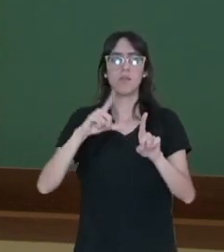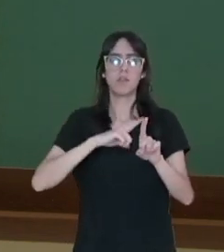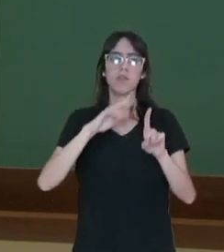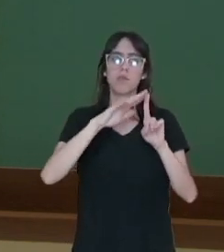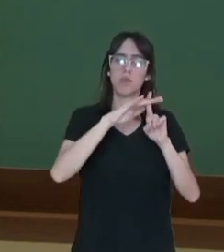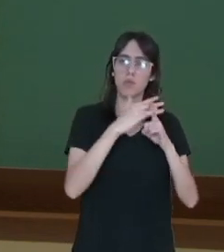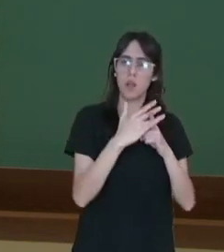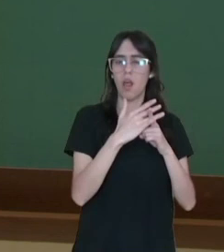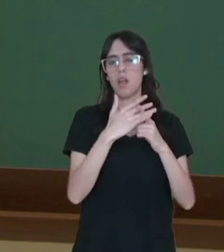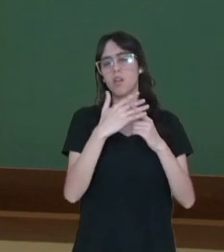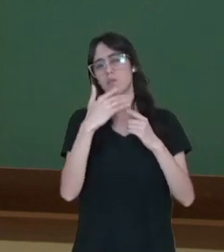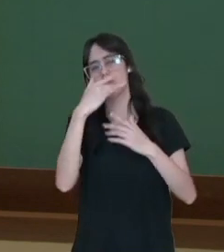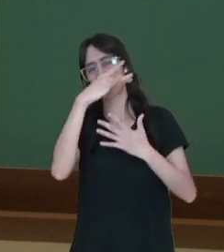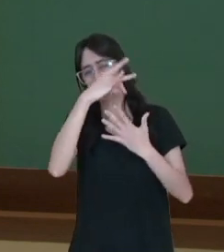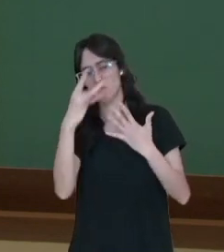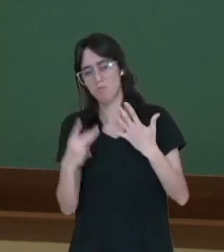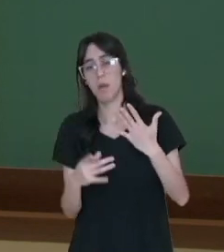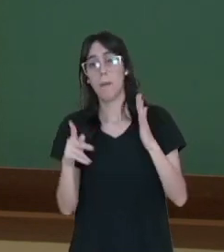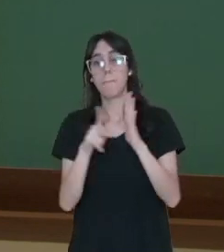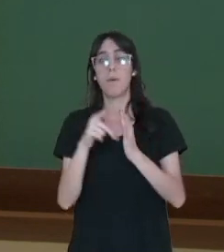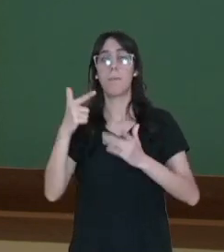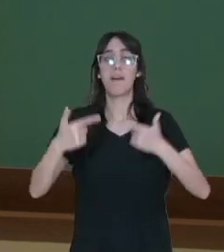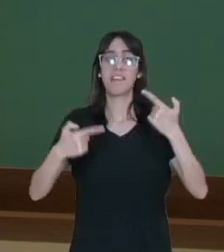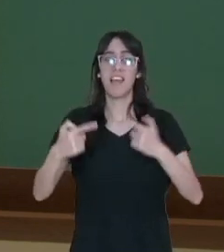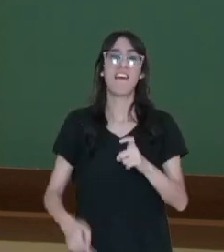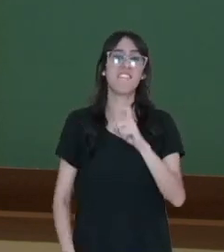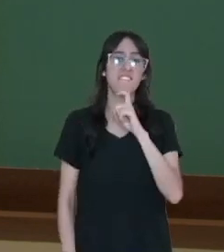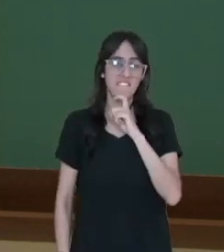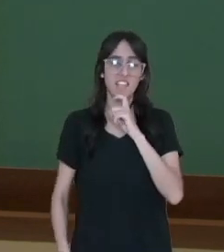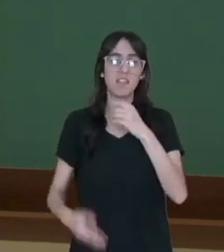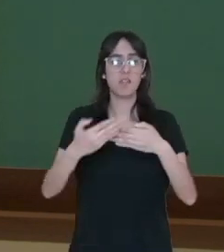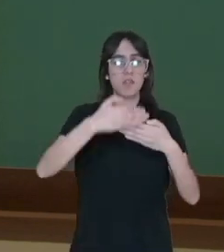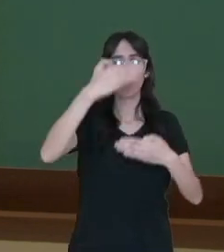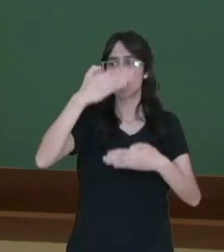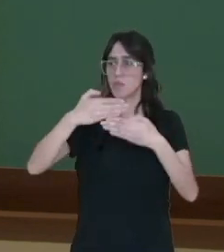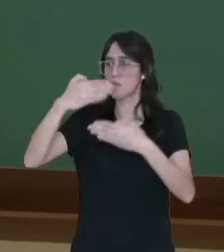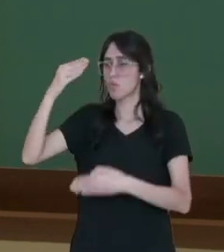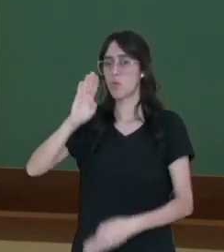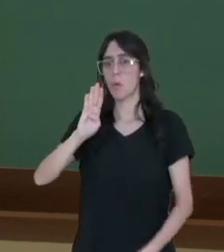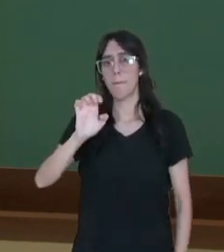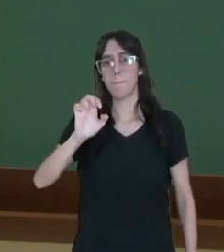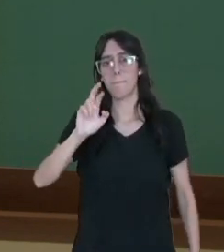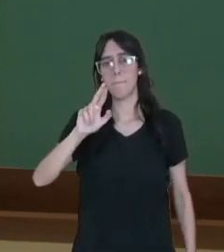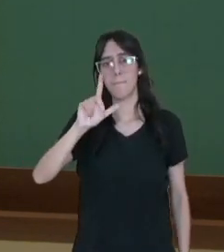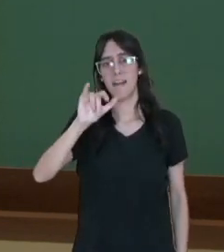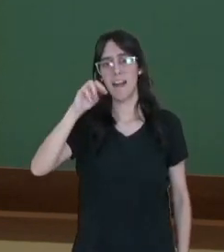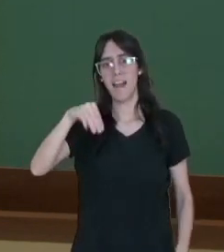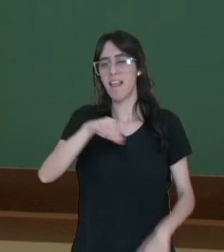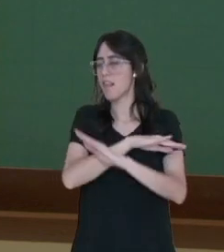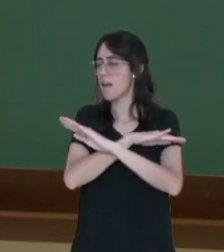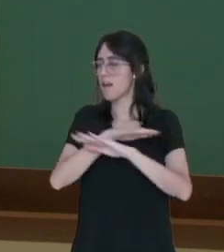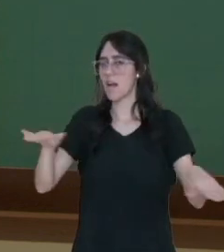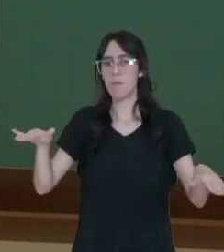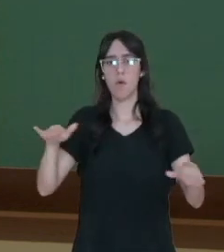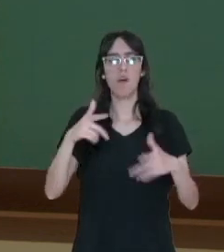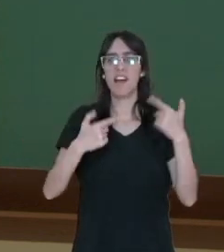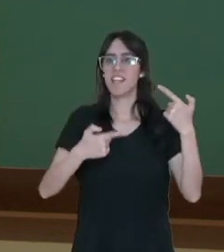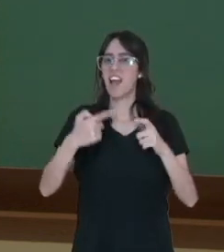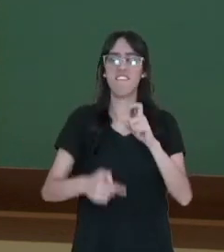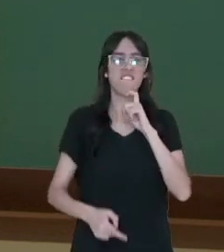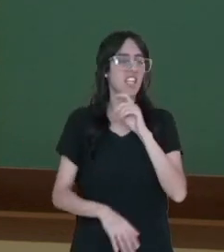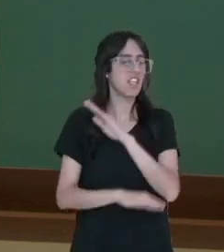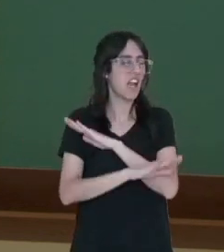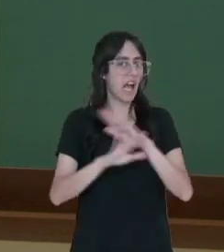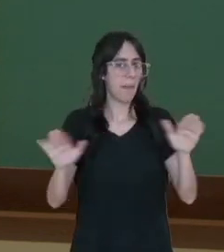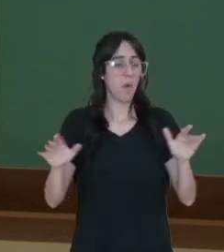socialismo, tudo isso ligado ao fim da Guerra Fria. Acabou o Muro de Berlim, desagregou o bloco socialista, final da Guerra Fria. Você viu